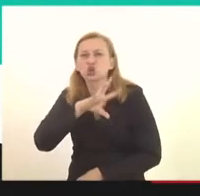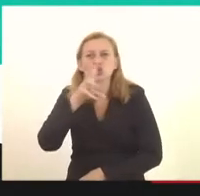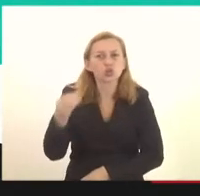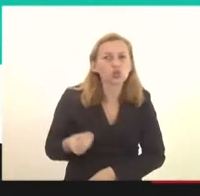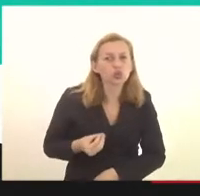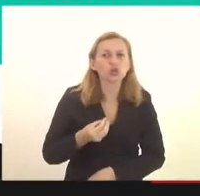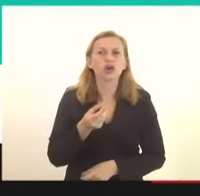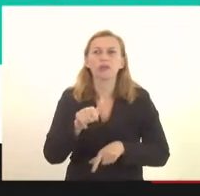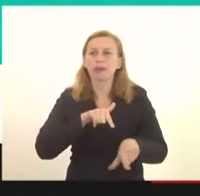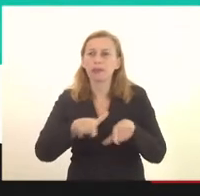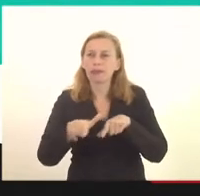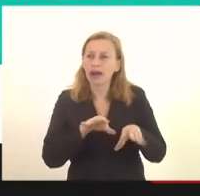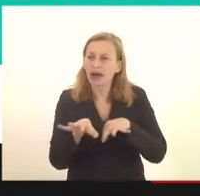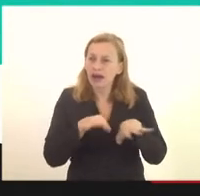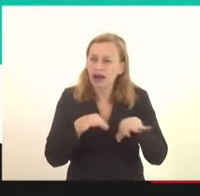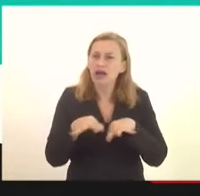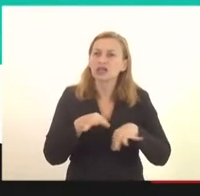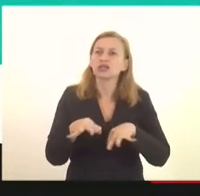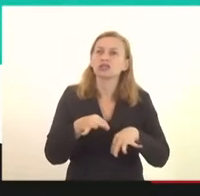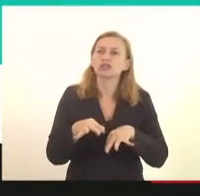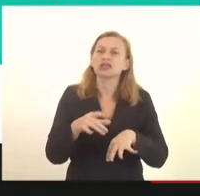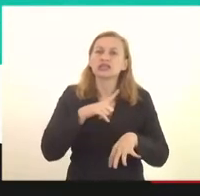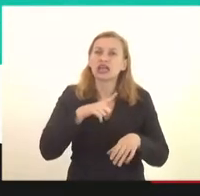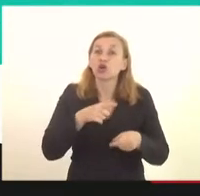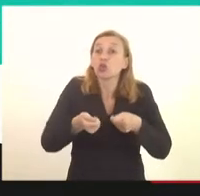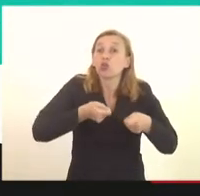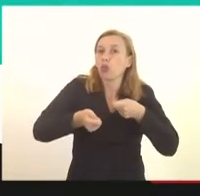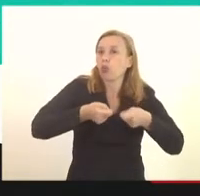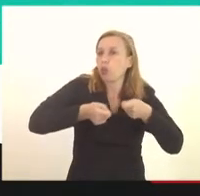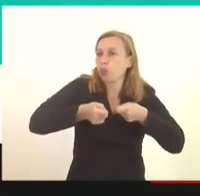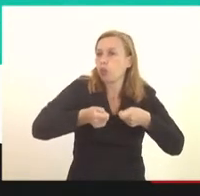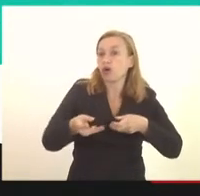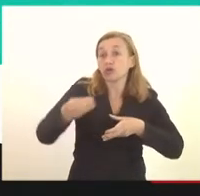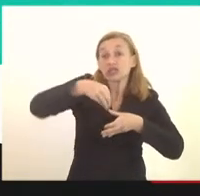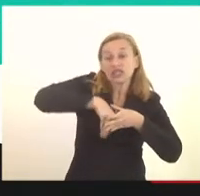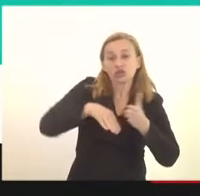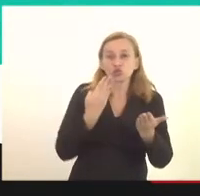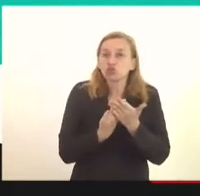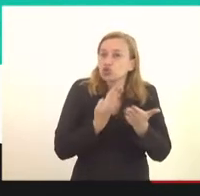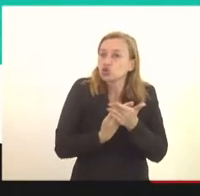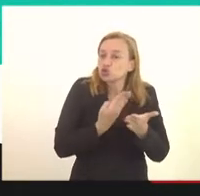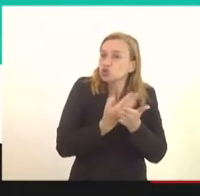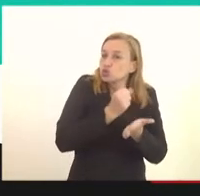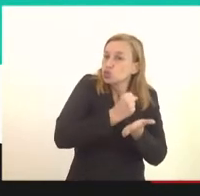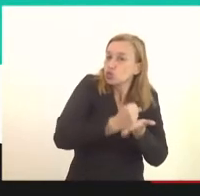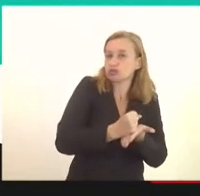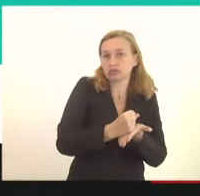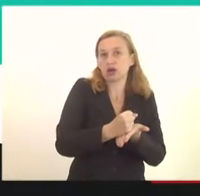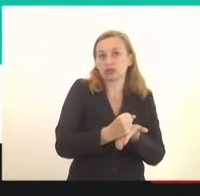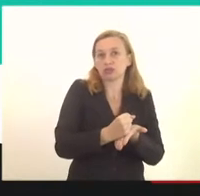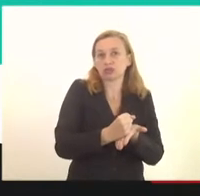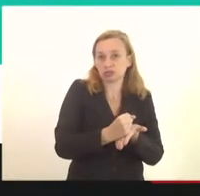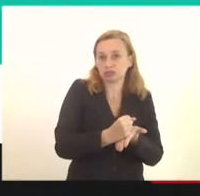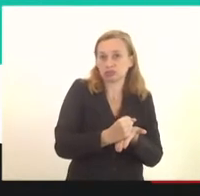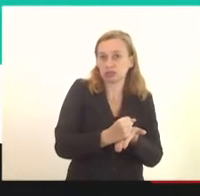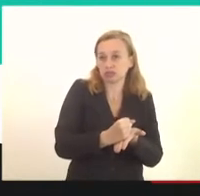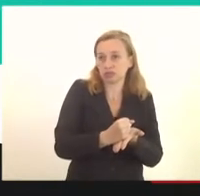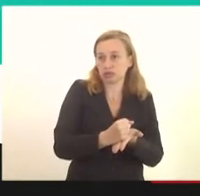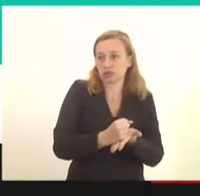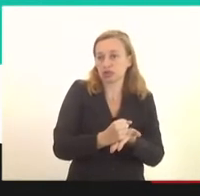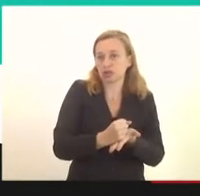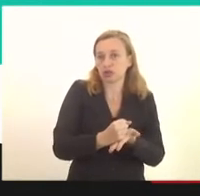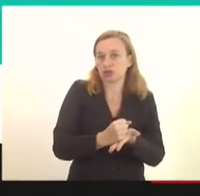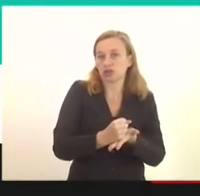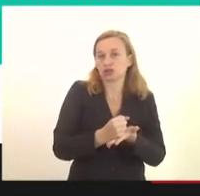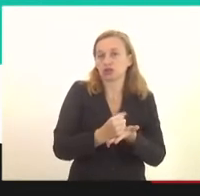que é feito ainda existe, o controle é feito dentro do escopo do contrato de concessão e da regulamentação imposta pela ANP, do ponto de